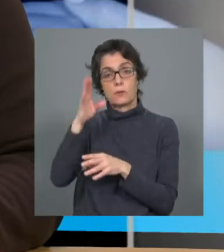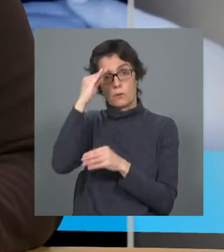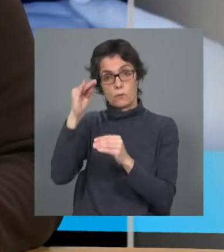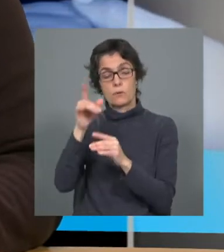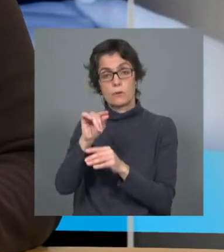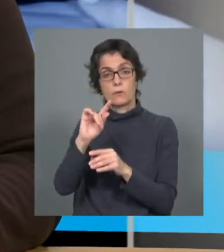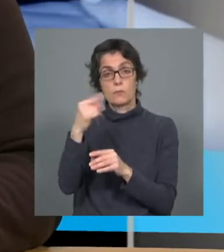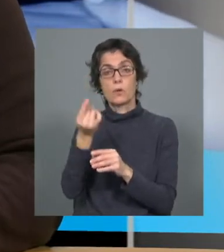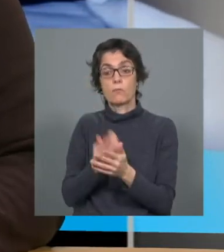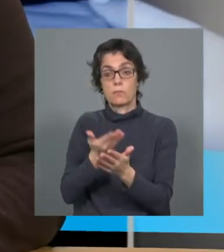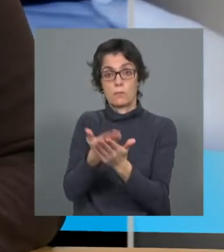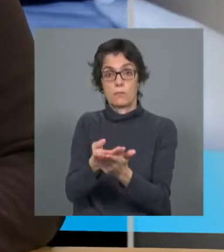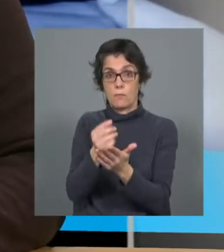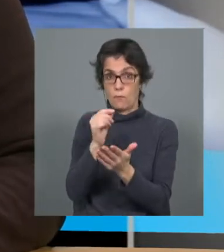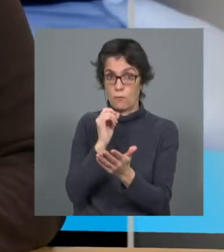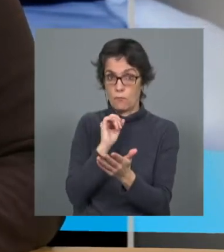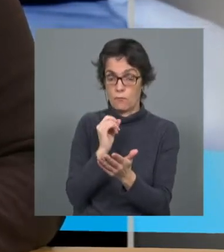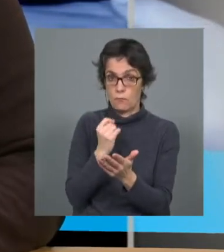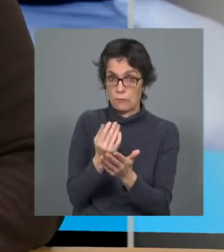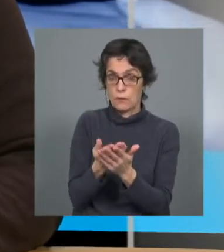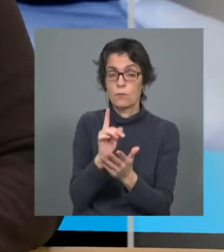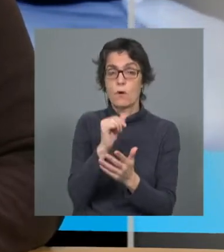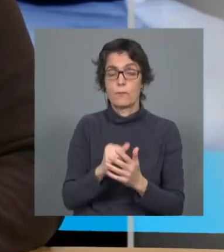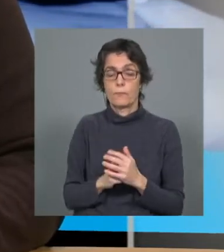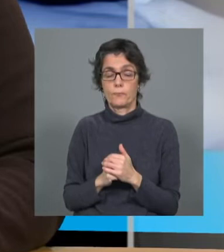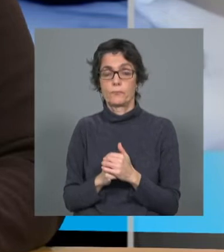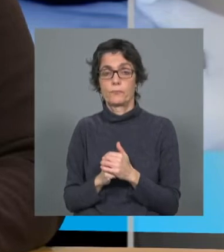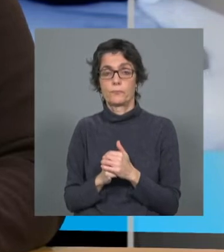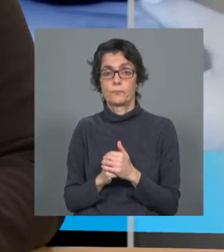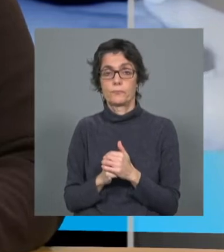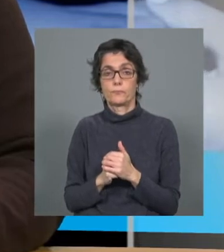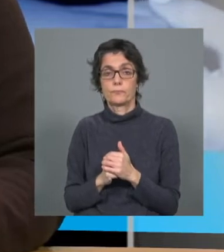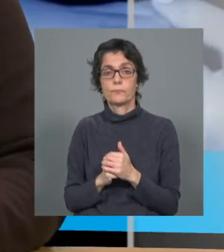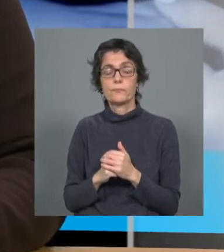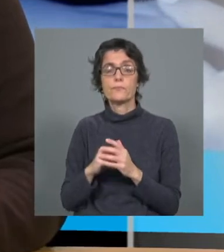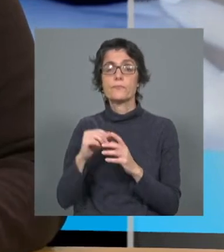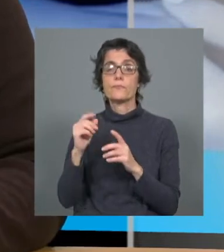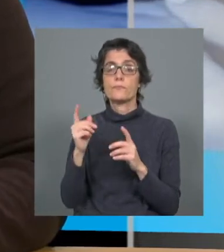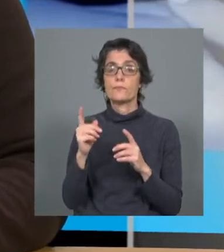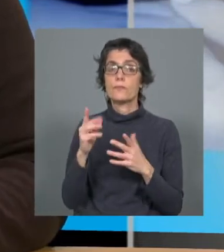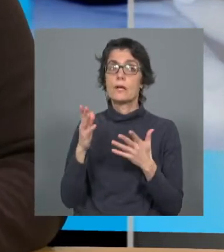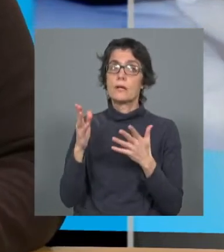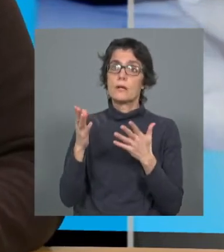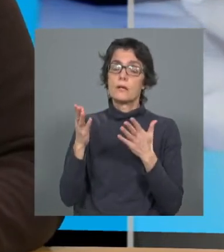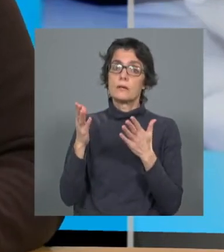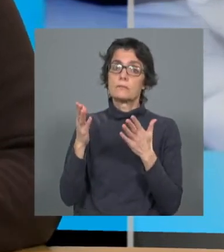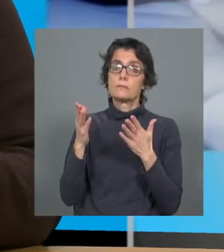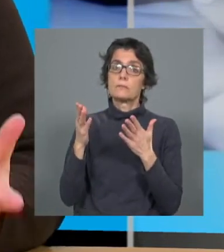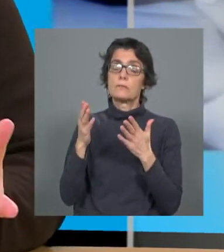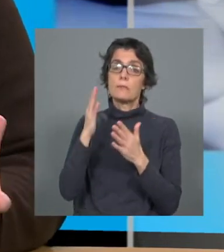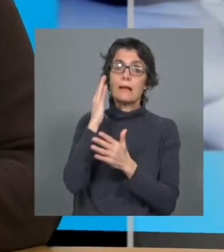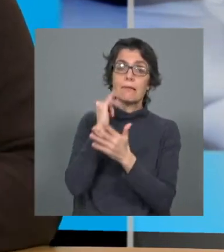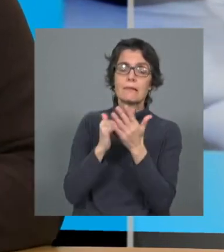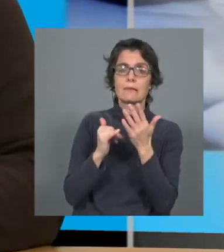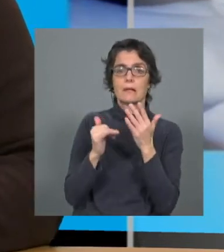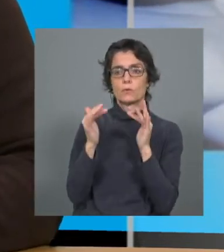proposta que me parece interessante e a ter em conta, que é, quer para a recuperação de faltas de